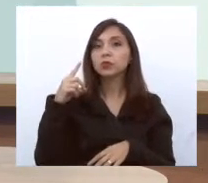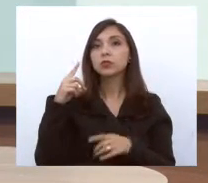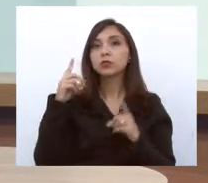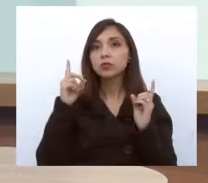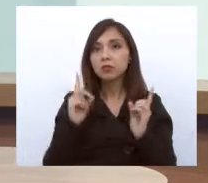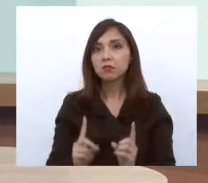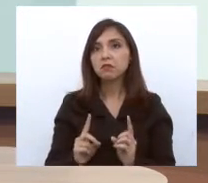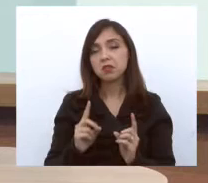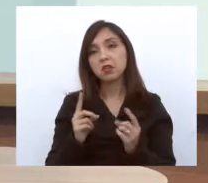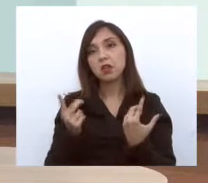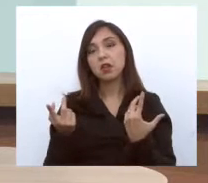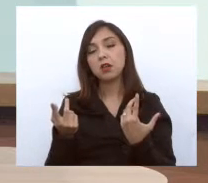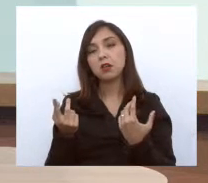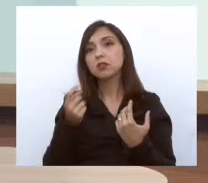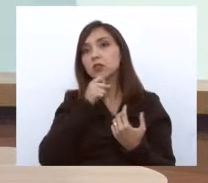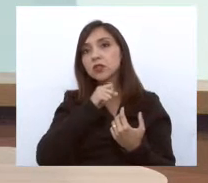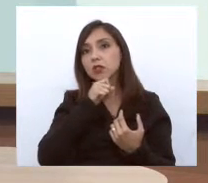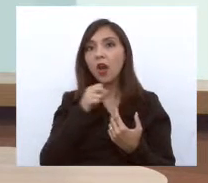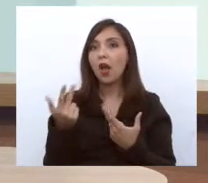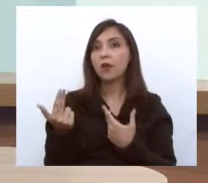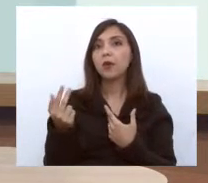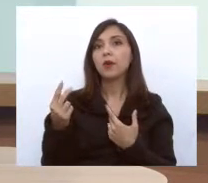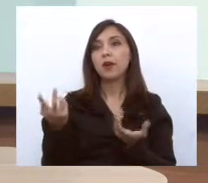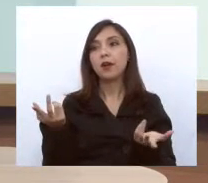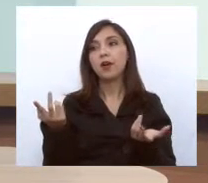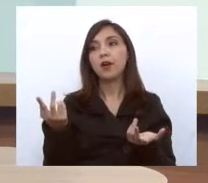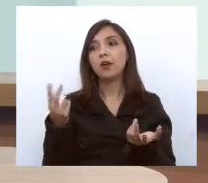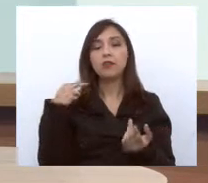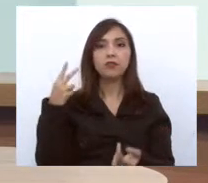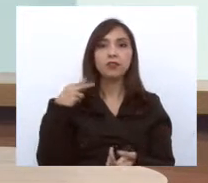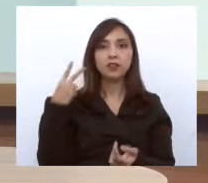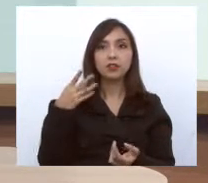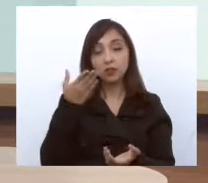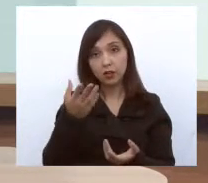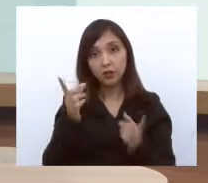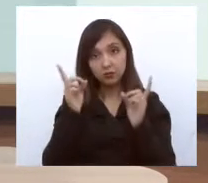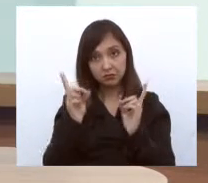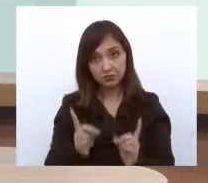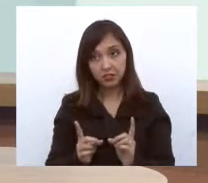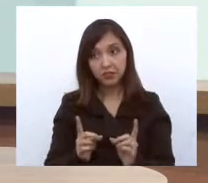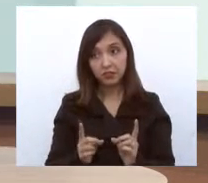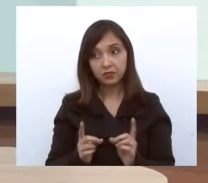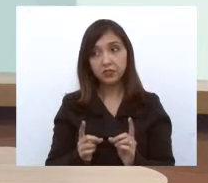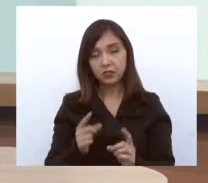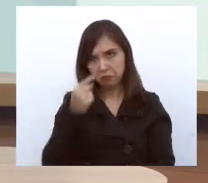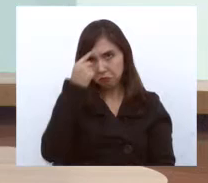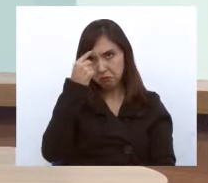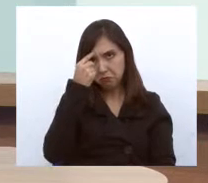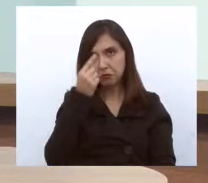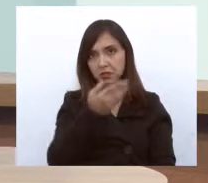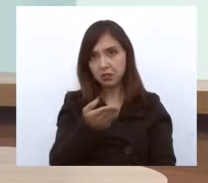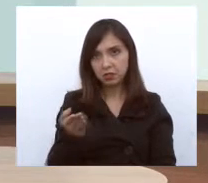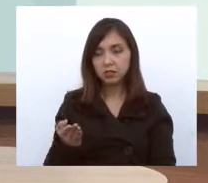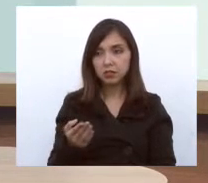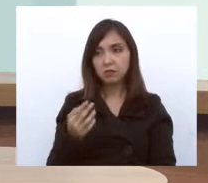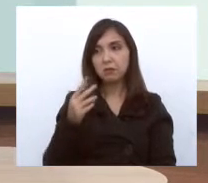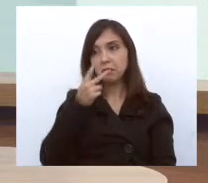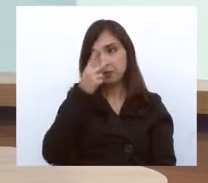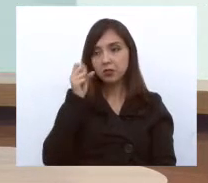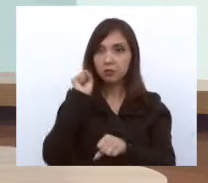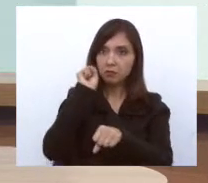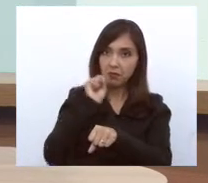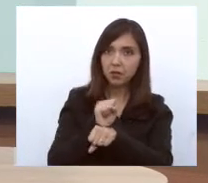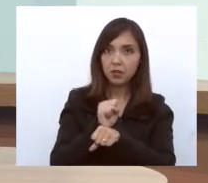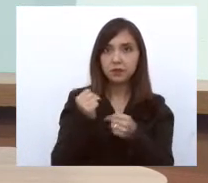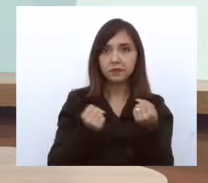são vereadores como nós. E aí, o deficiente, pensem comigo, deficiente para o